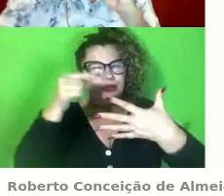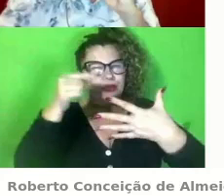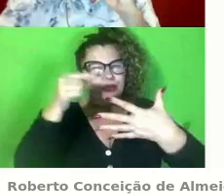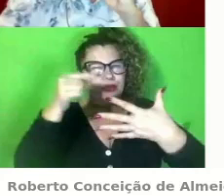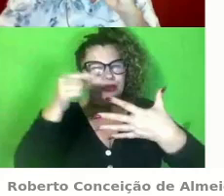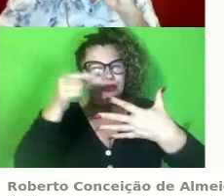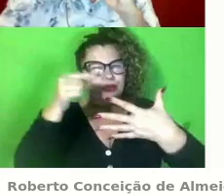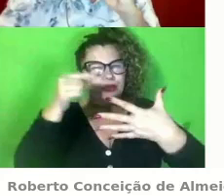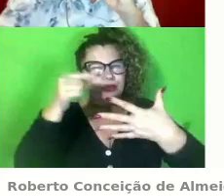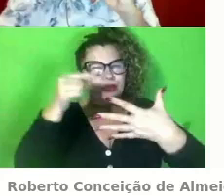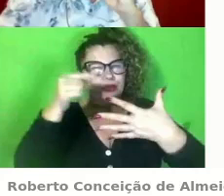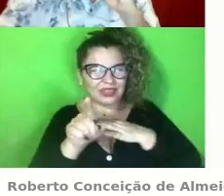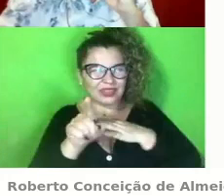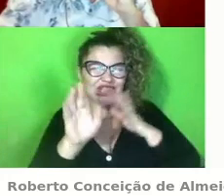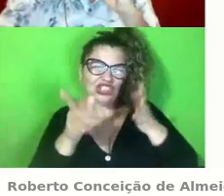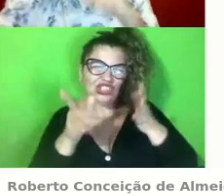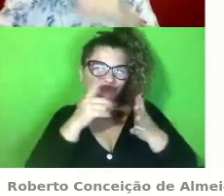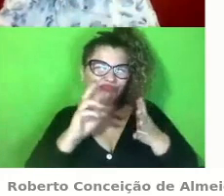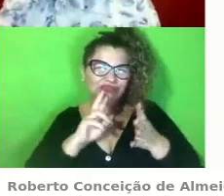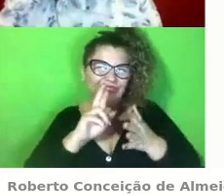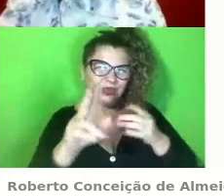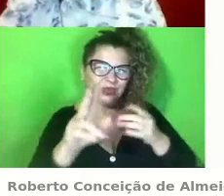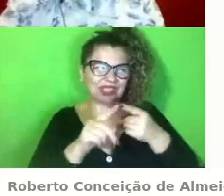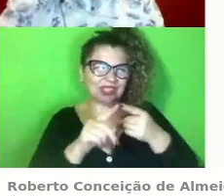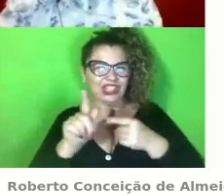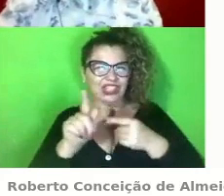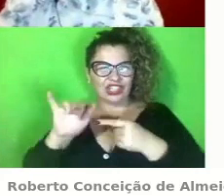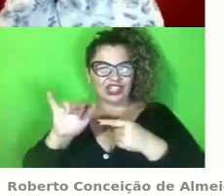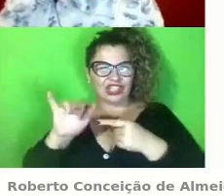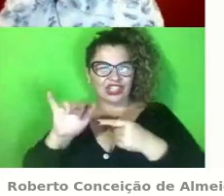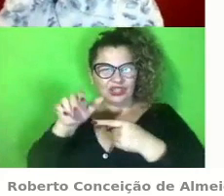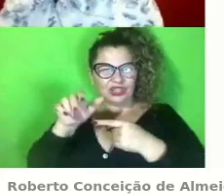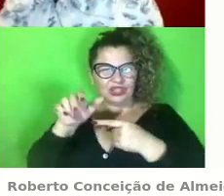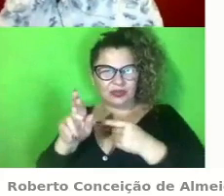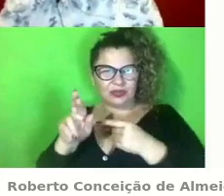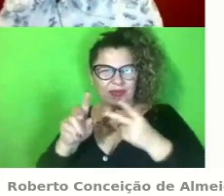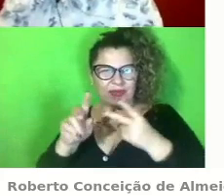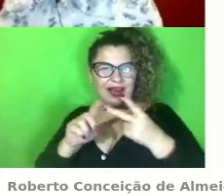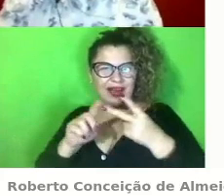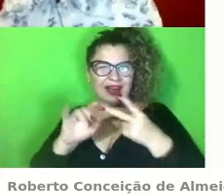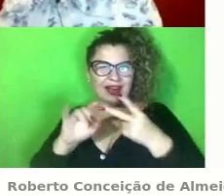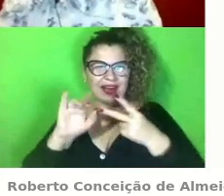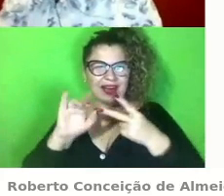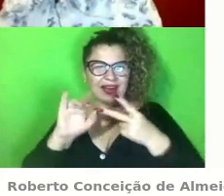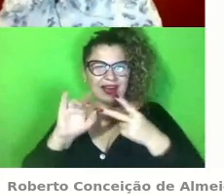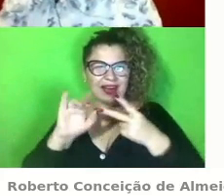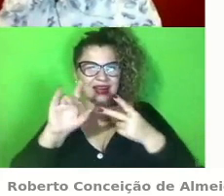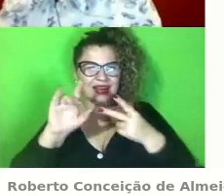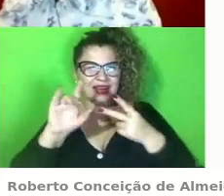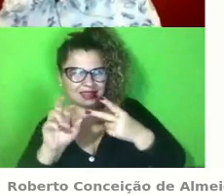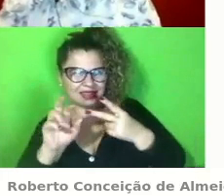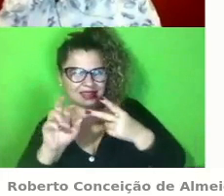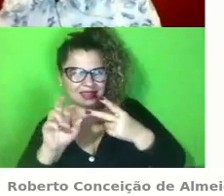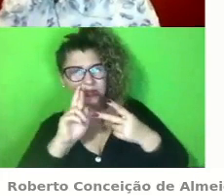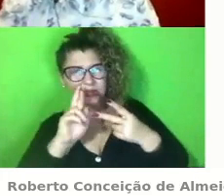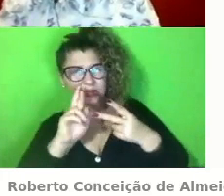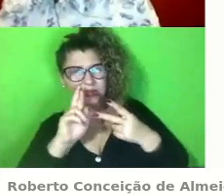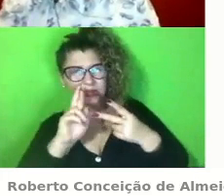pelo Idari e pelo Gilmar, mas o que eu tenho a dizer é isso, que a gente